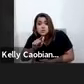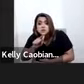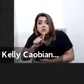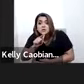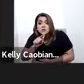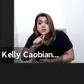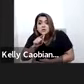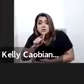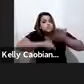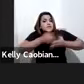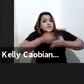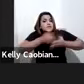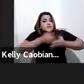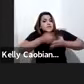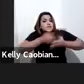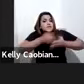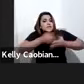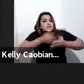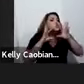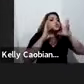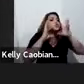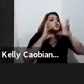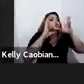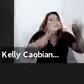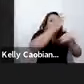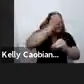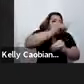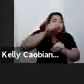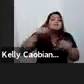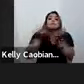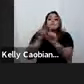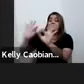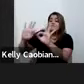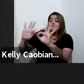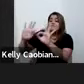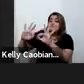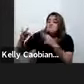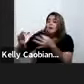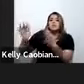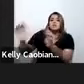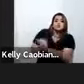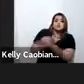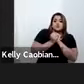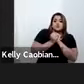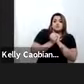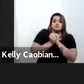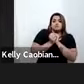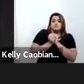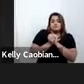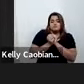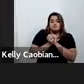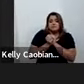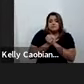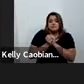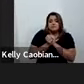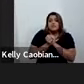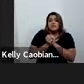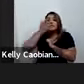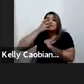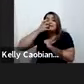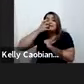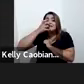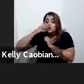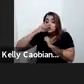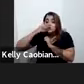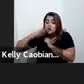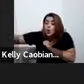a participação das esposas, dos filhos, dos companheiros, ou seja, criando um ambiente